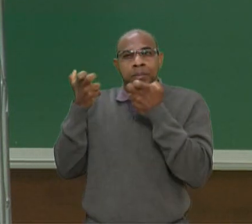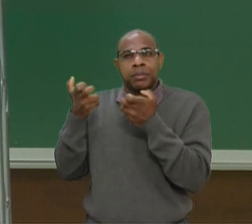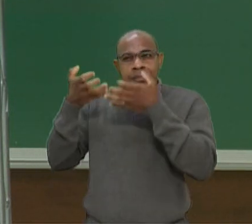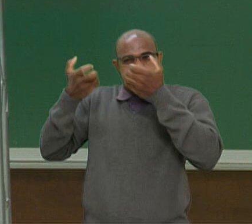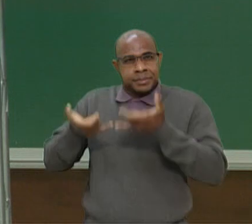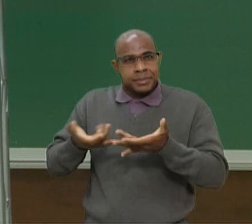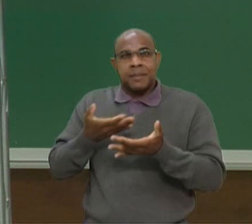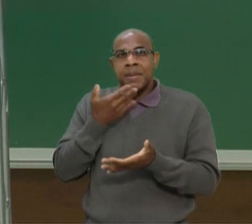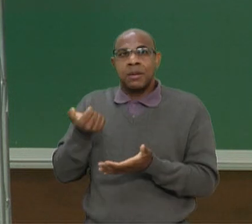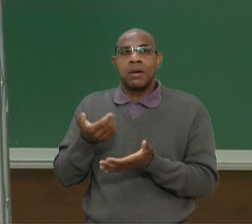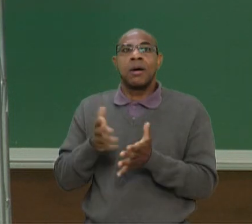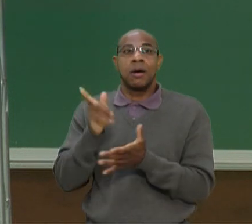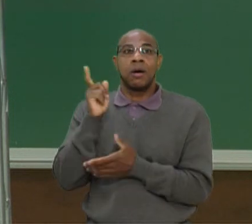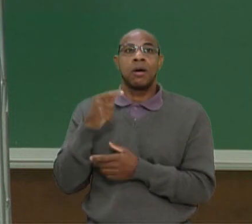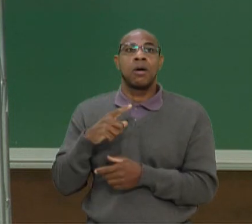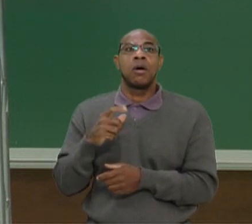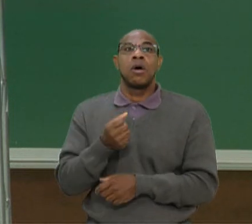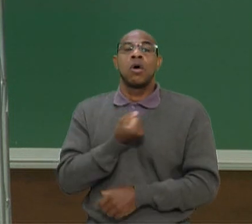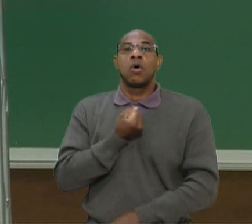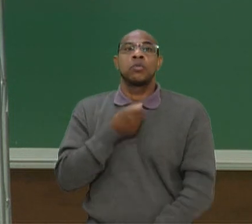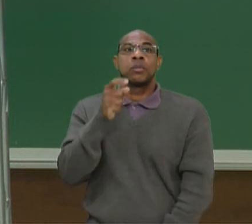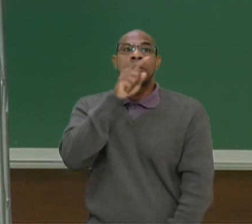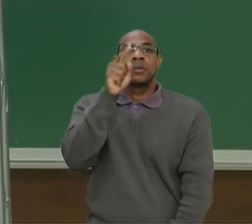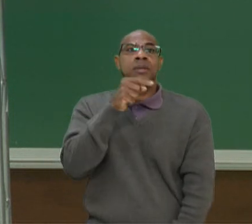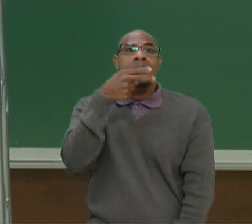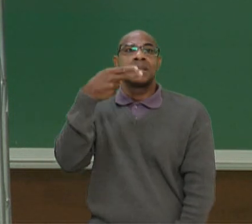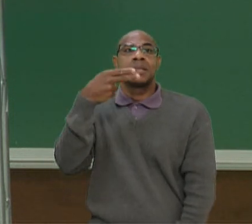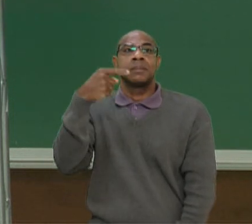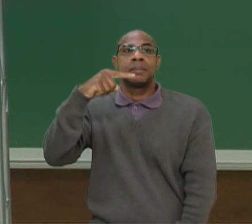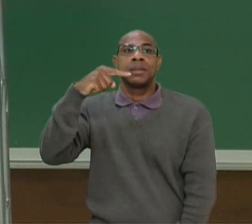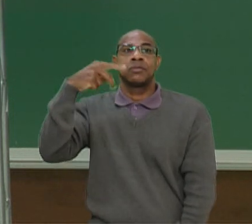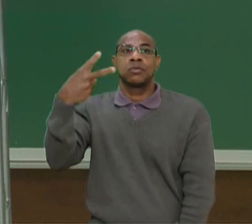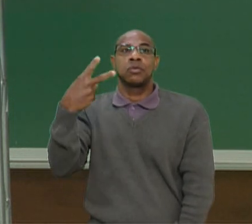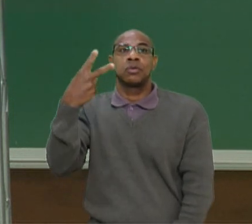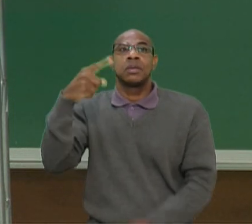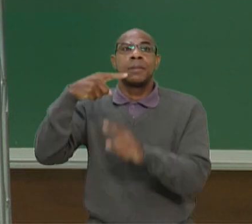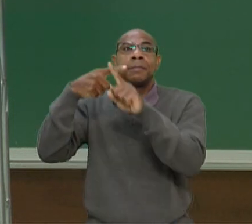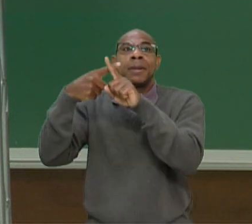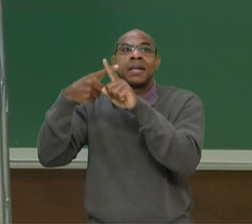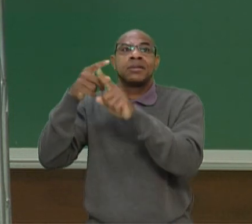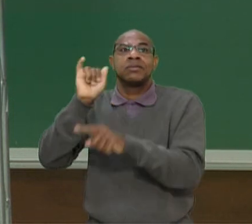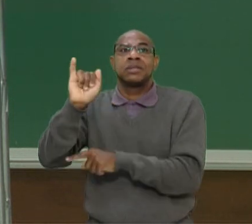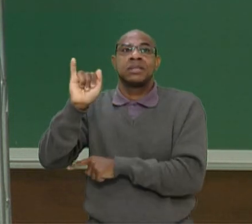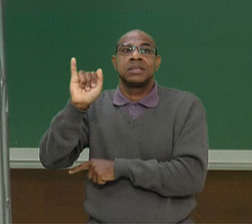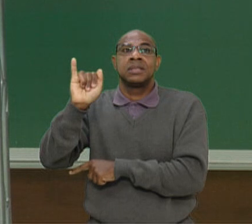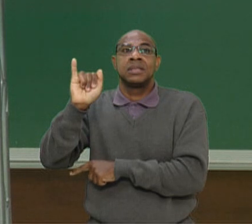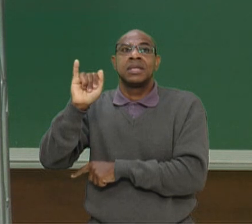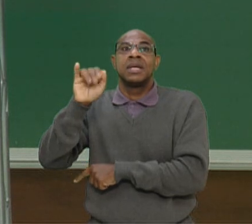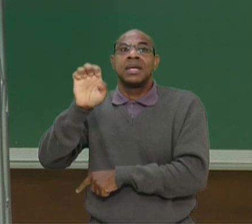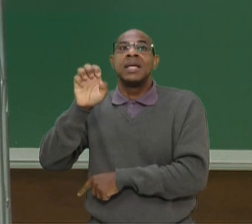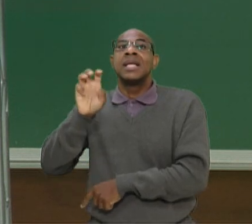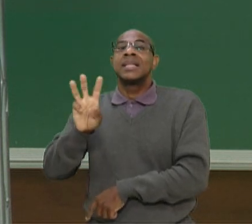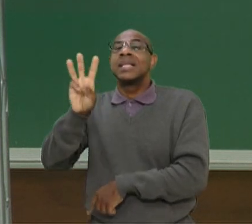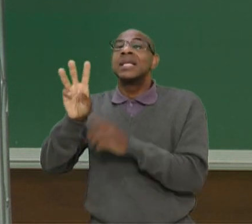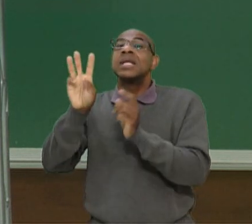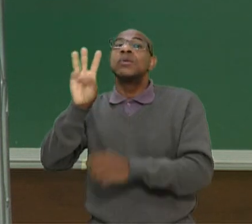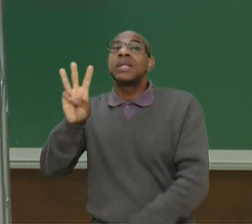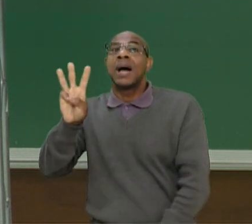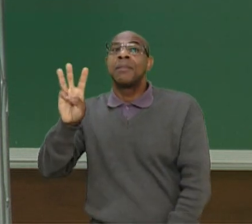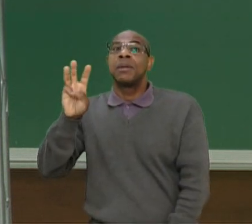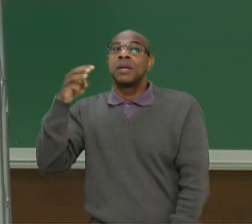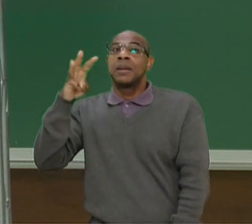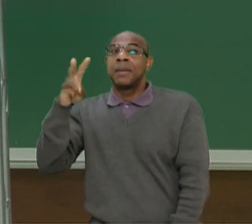Então, eu tenho aqui o número complexo Z menos 2 mais I e o W 3 menos